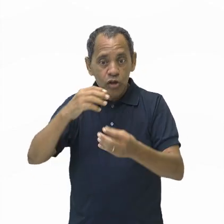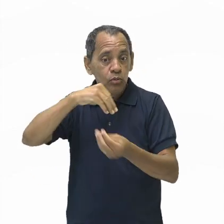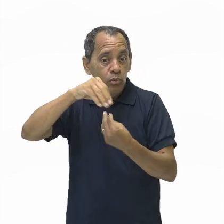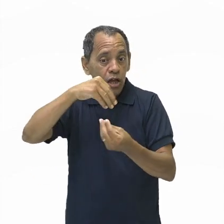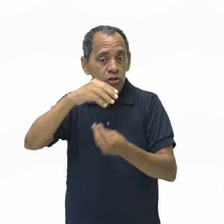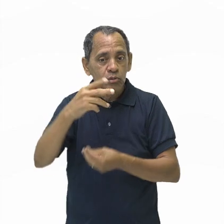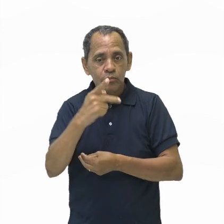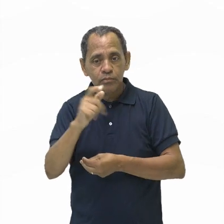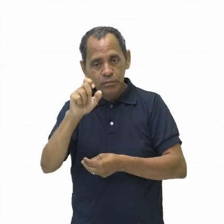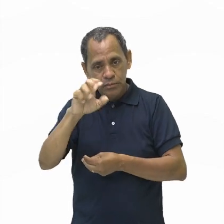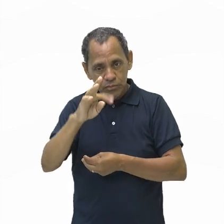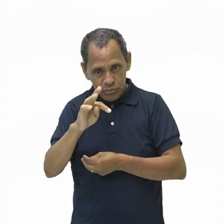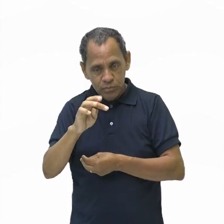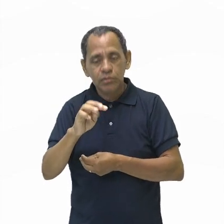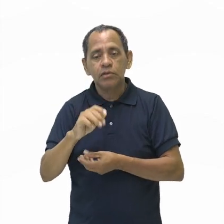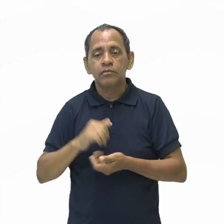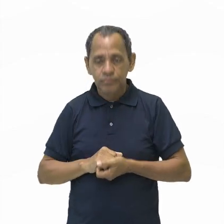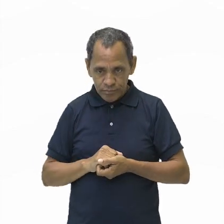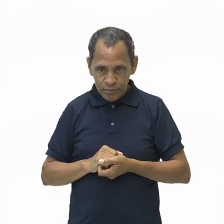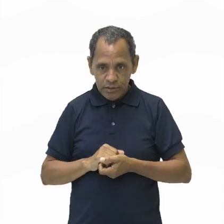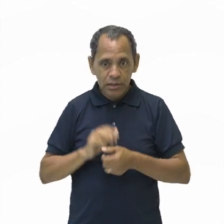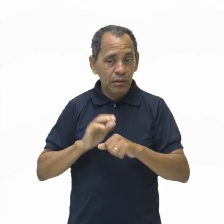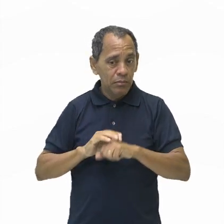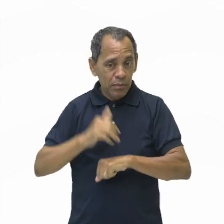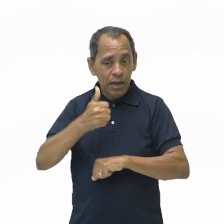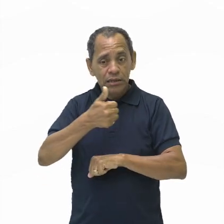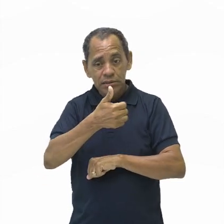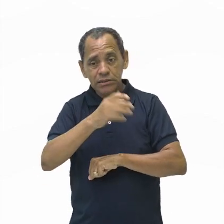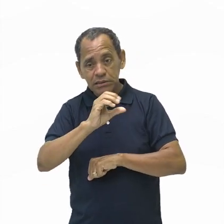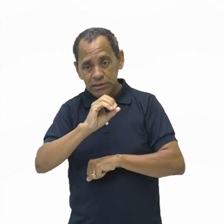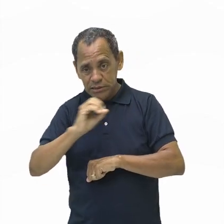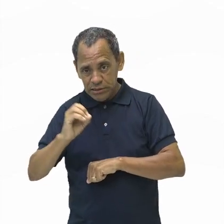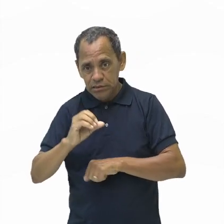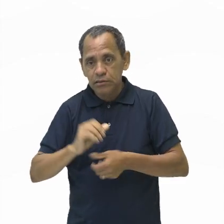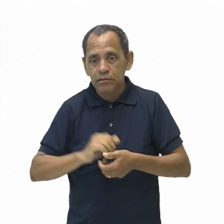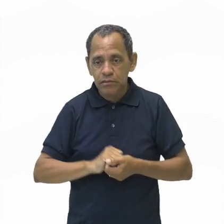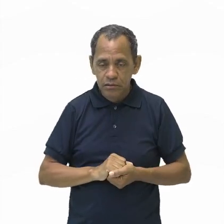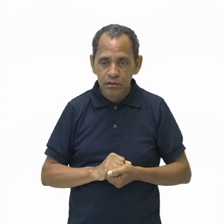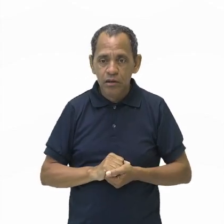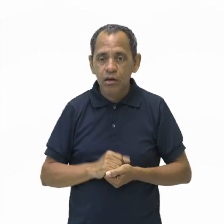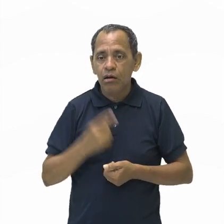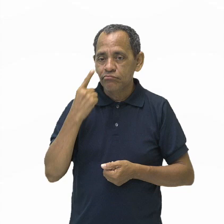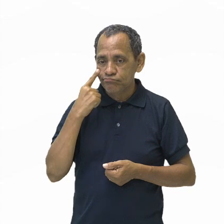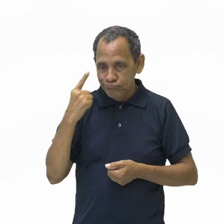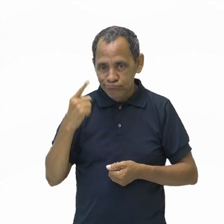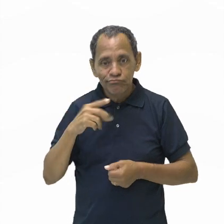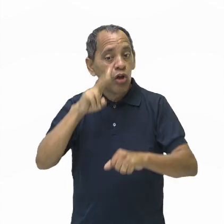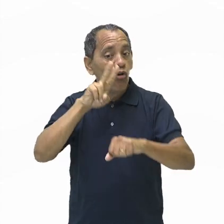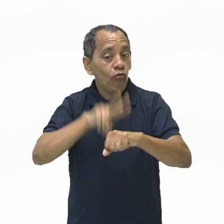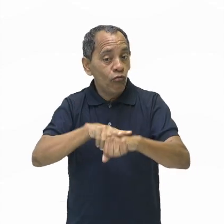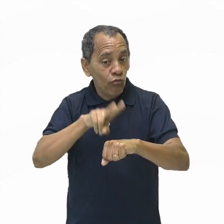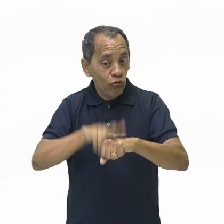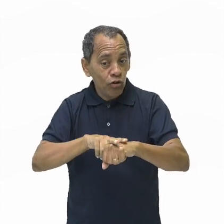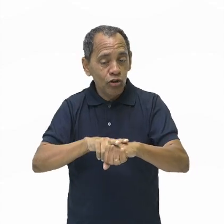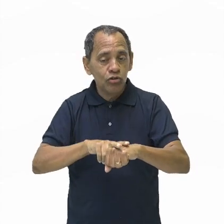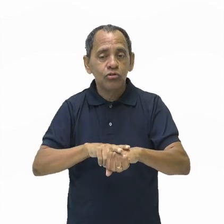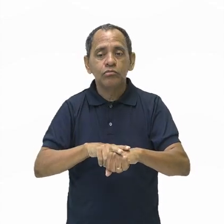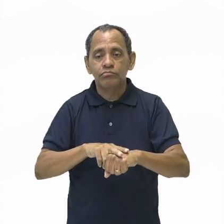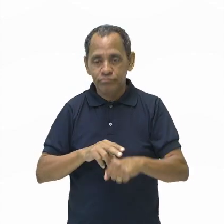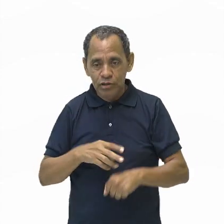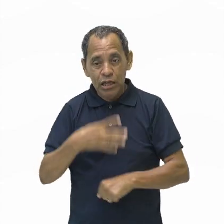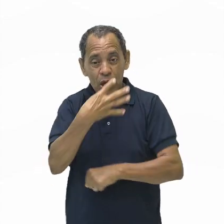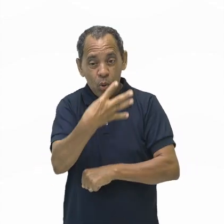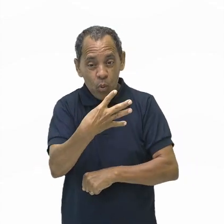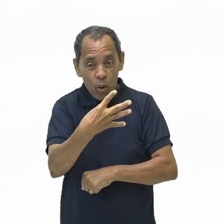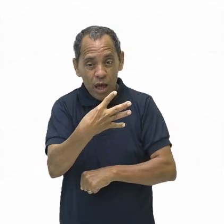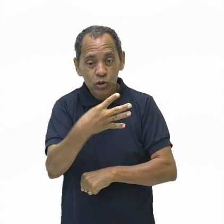vidro, olha quanto tempo, 4.000 anos. Então, à medida que nós vamos fazendo compra